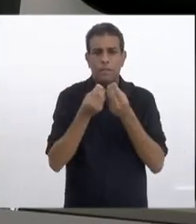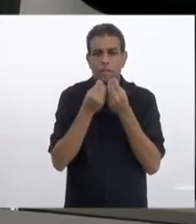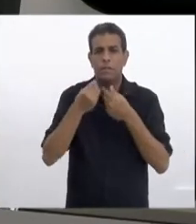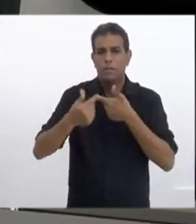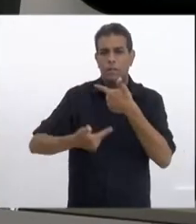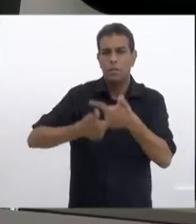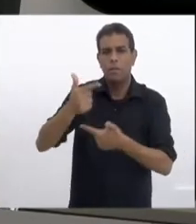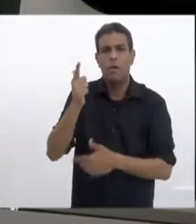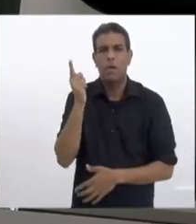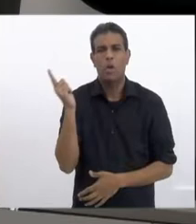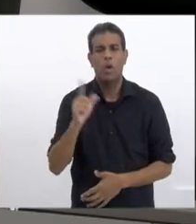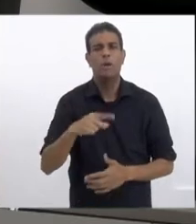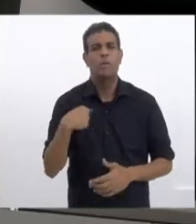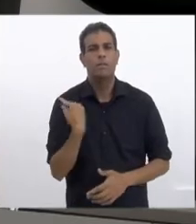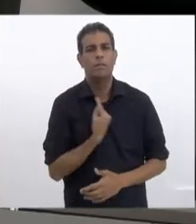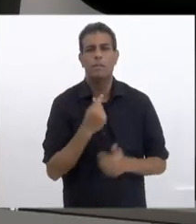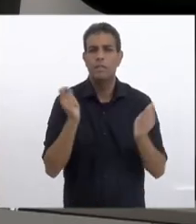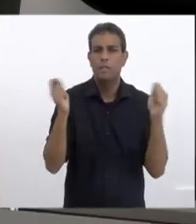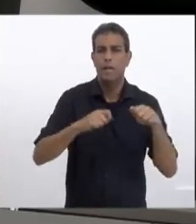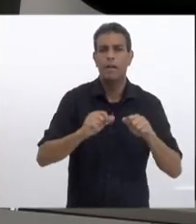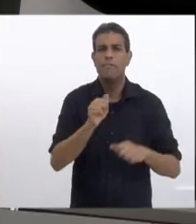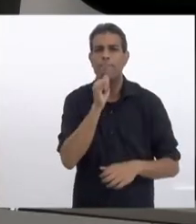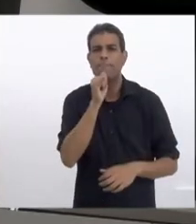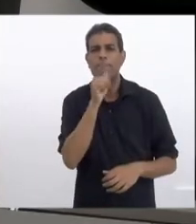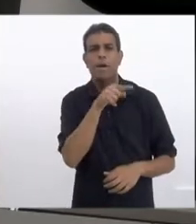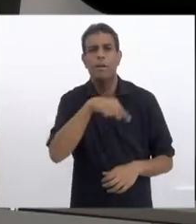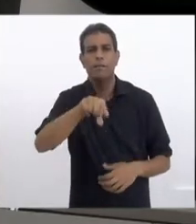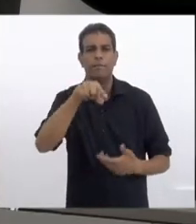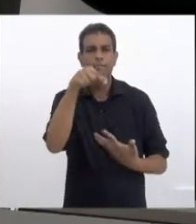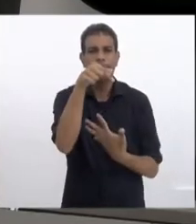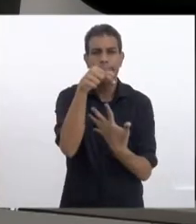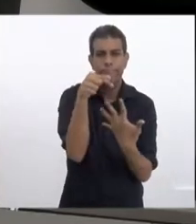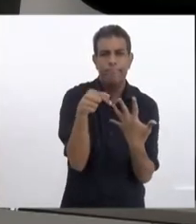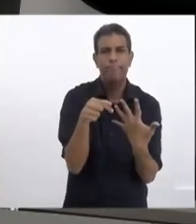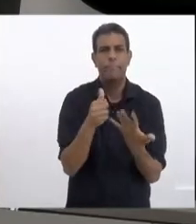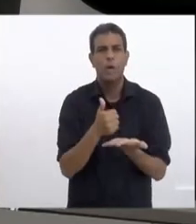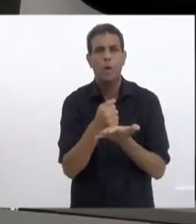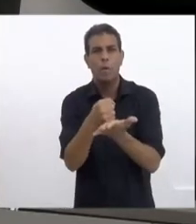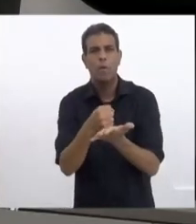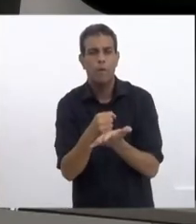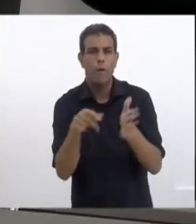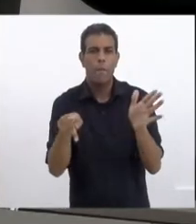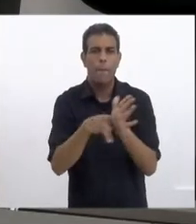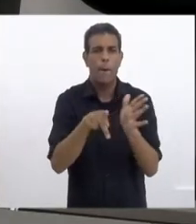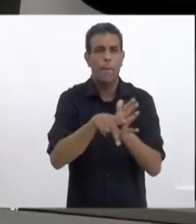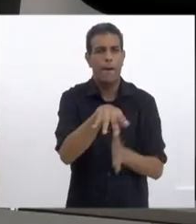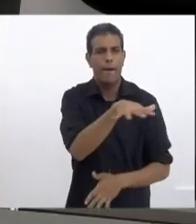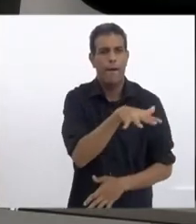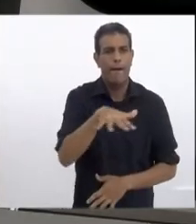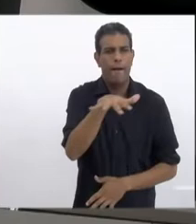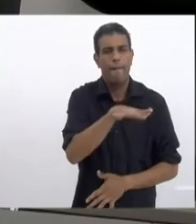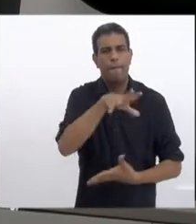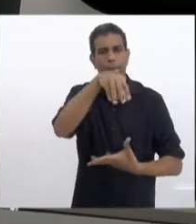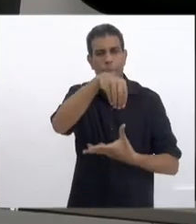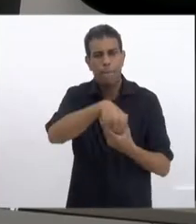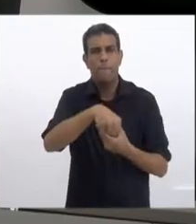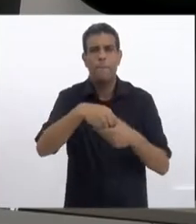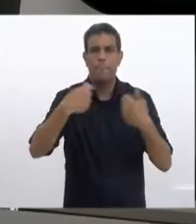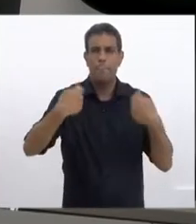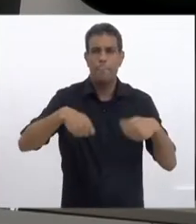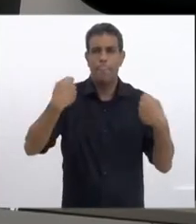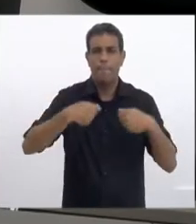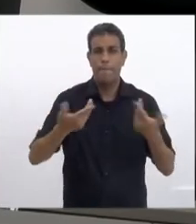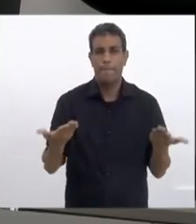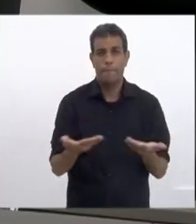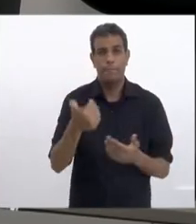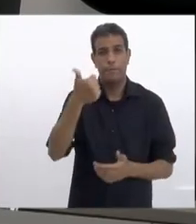avance e a gente consiga, por exemplo, suprir a necessidade de unidade de acolhimento, a necessidade de implantação de novos CAPs. A gente precisa de pelo